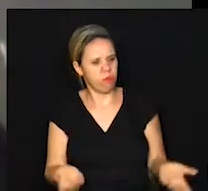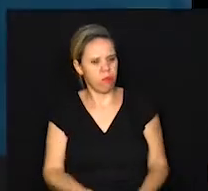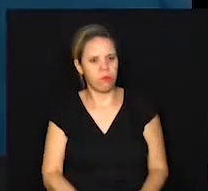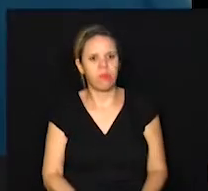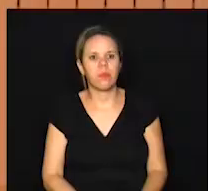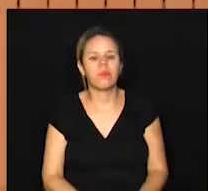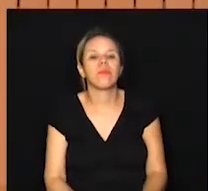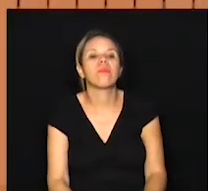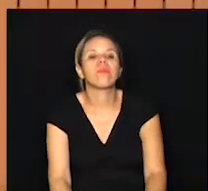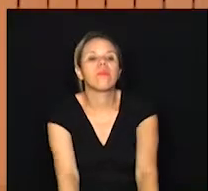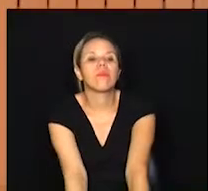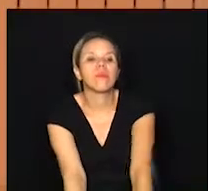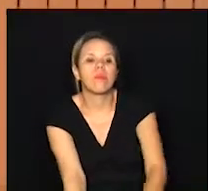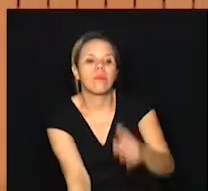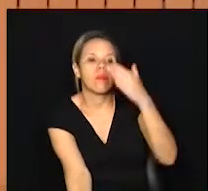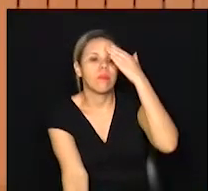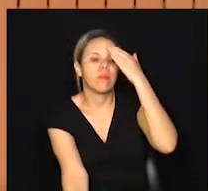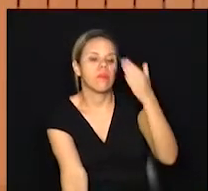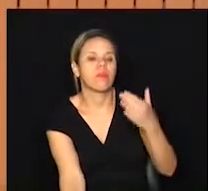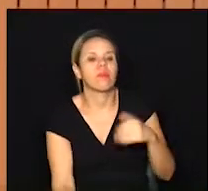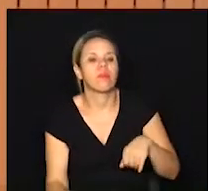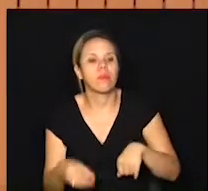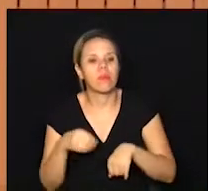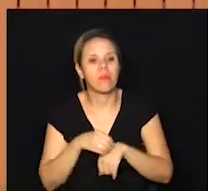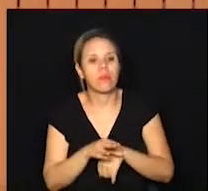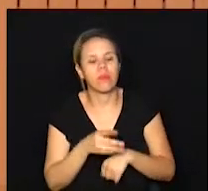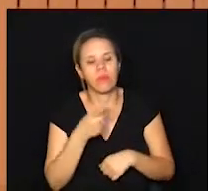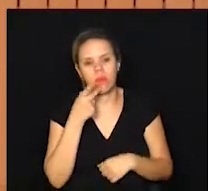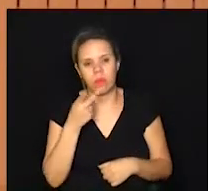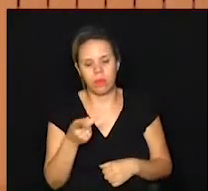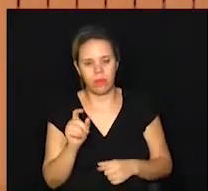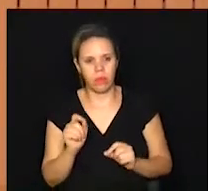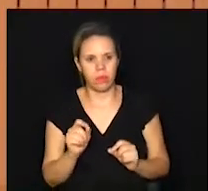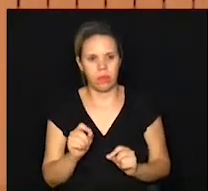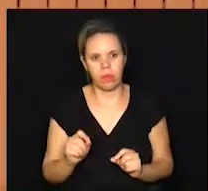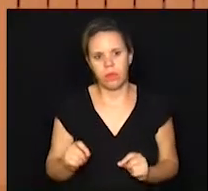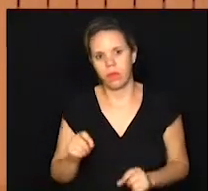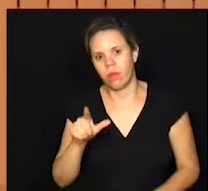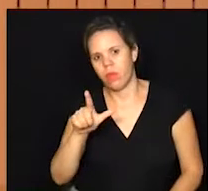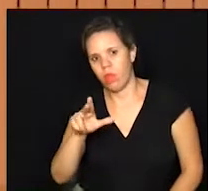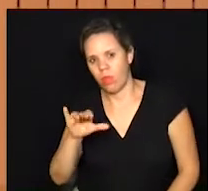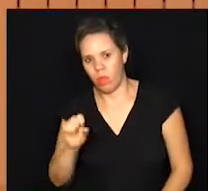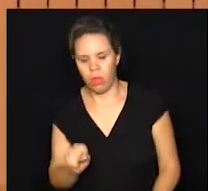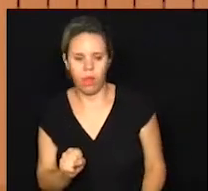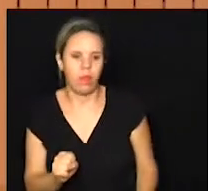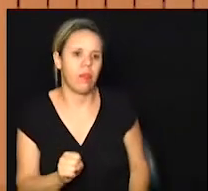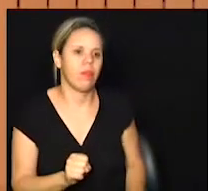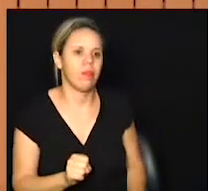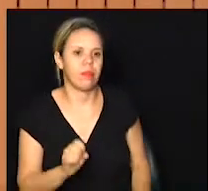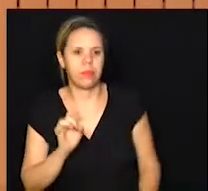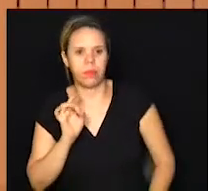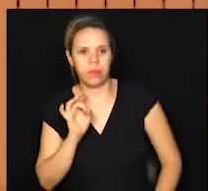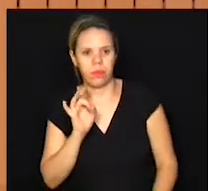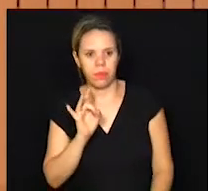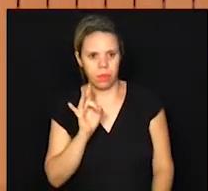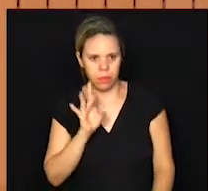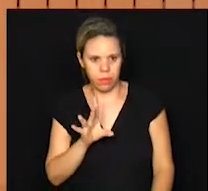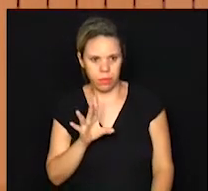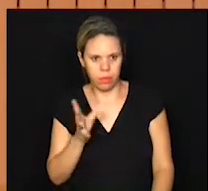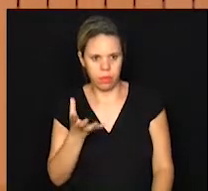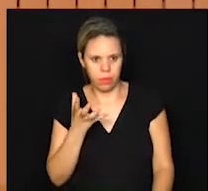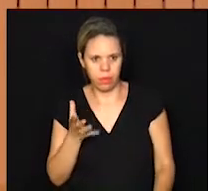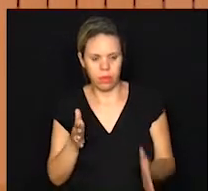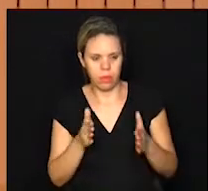Ok. Obrigado, doutor. Então, passaríamos, então, aí para o Luiz Fernando. Eu só queria pedir